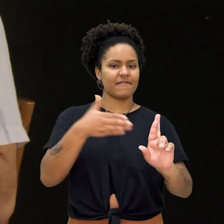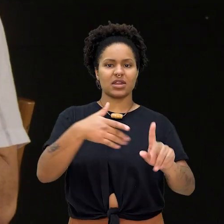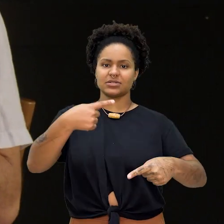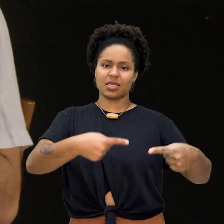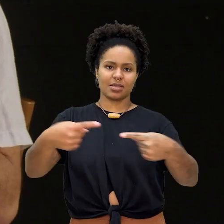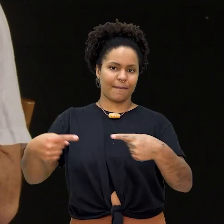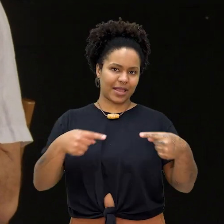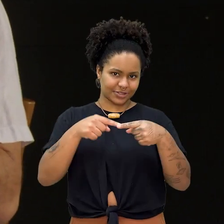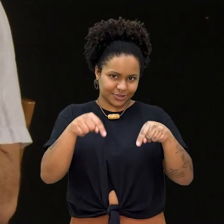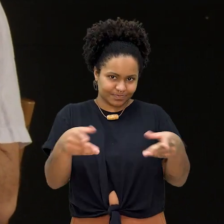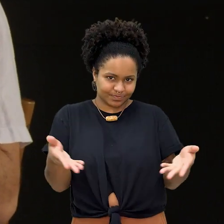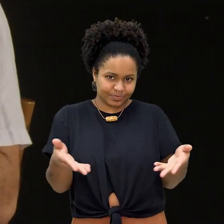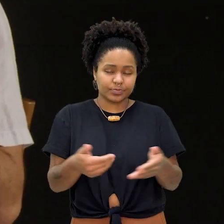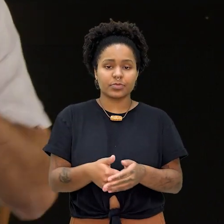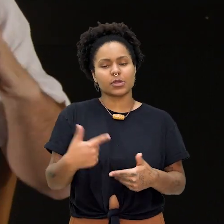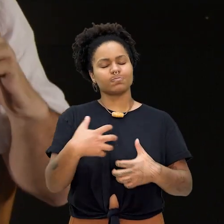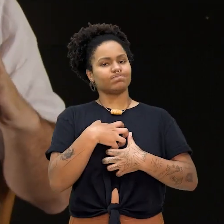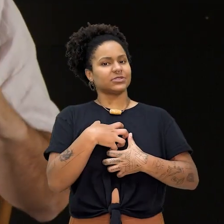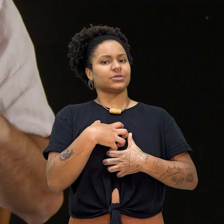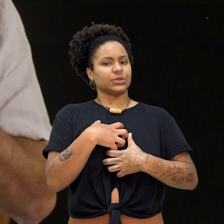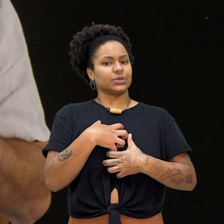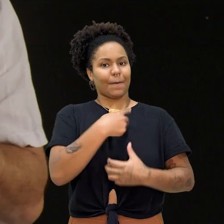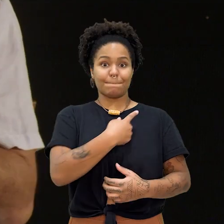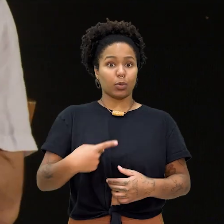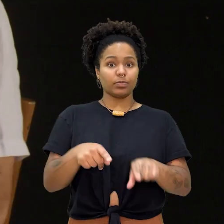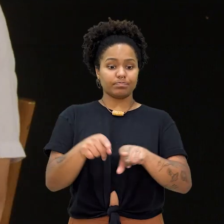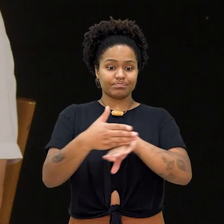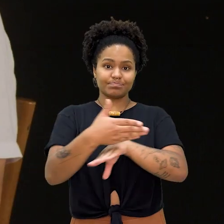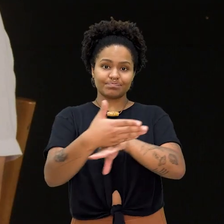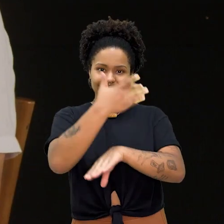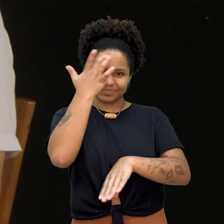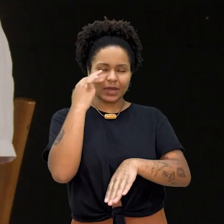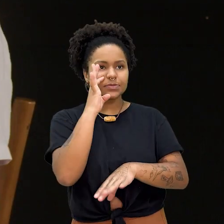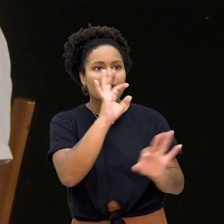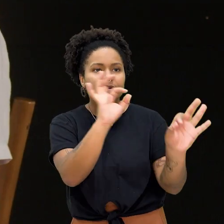para debates desse tipo. Então, eu me sinto público da Ecofalante, acima de tudo,